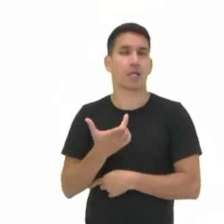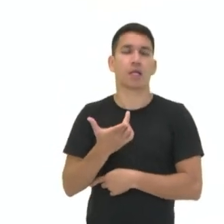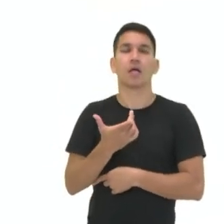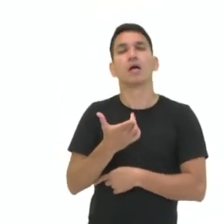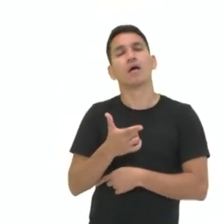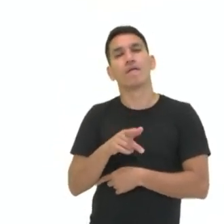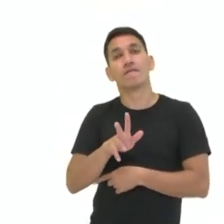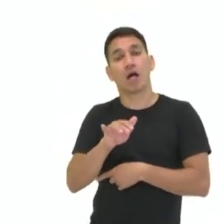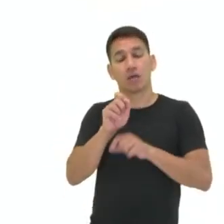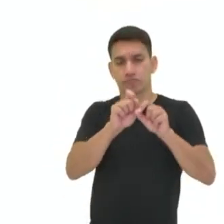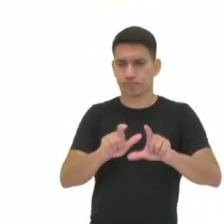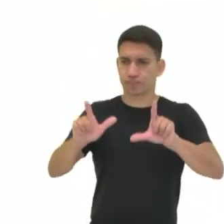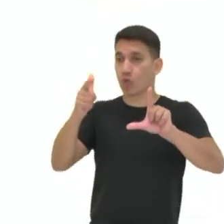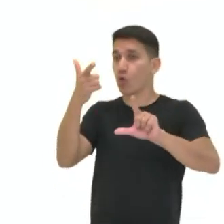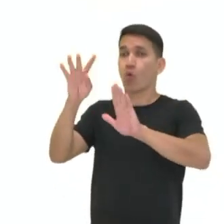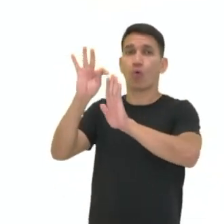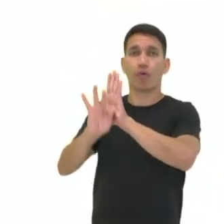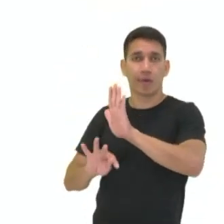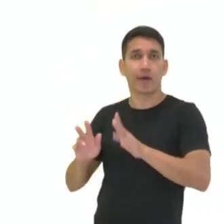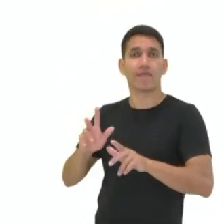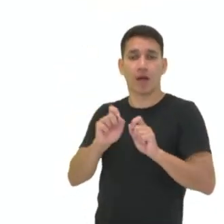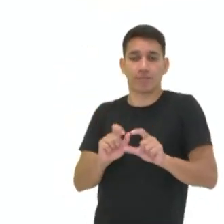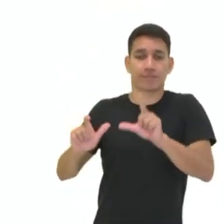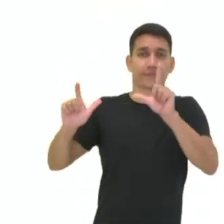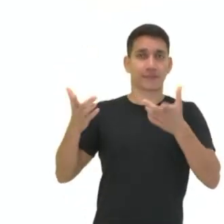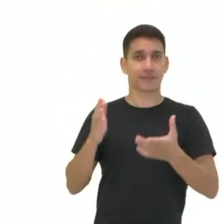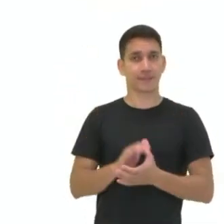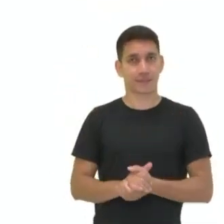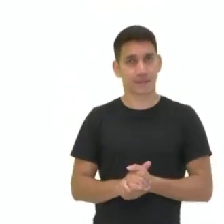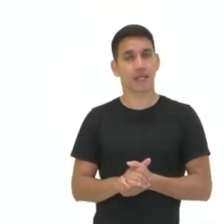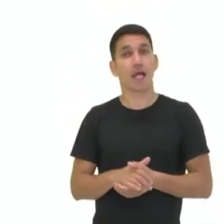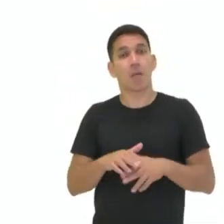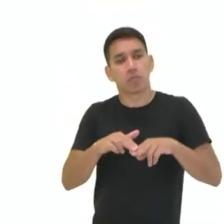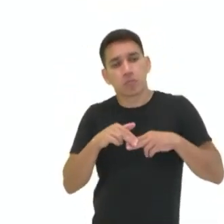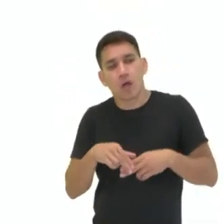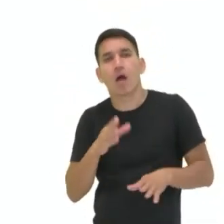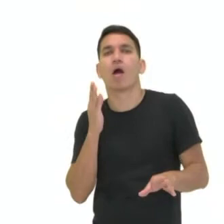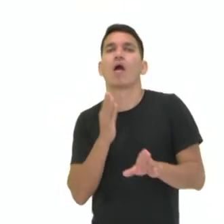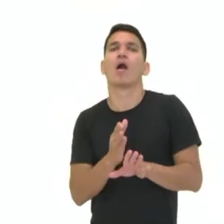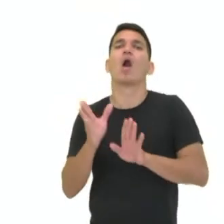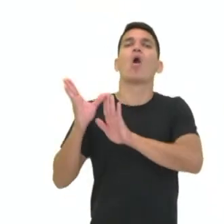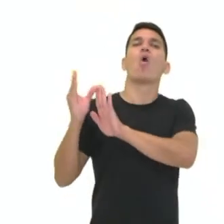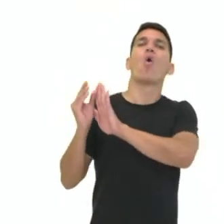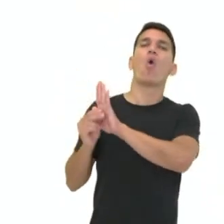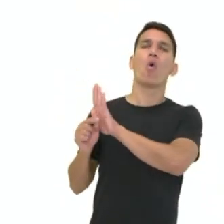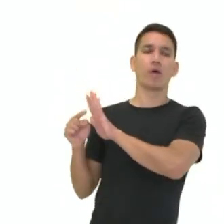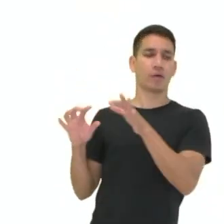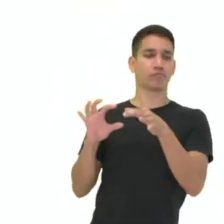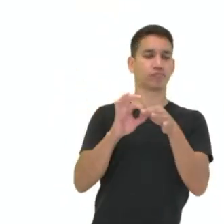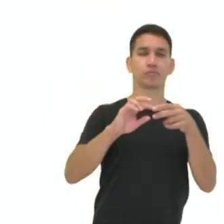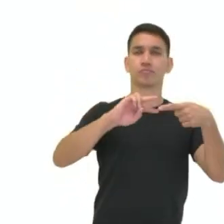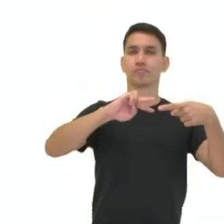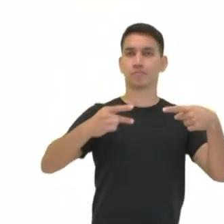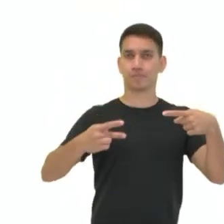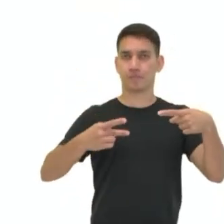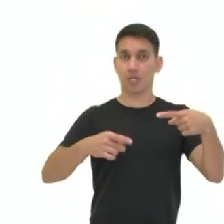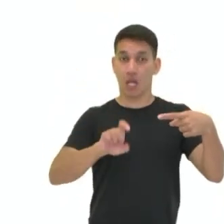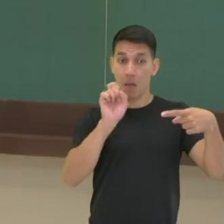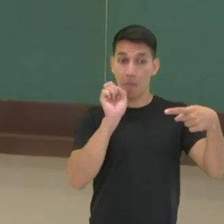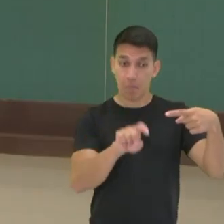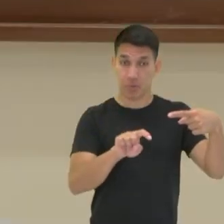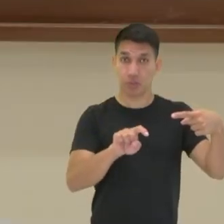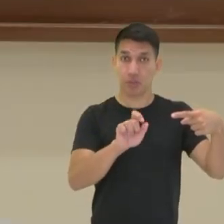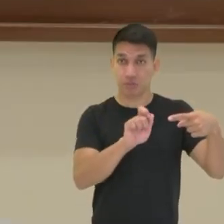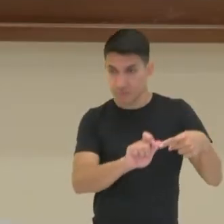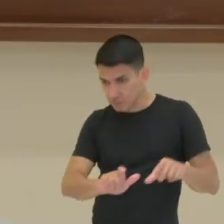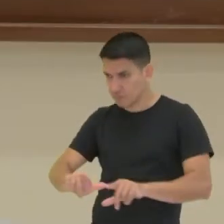é levado a outro texto, outra página, outro arquivo, então teve acesso ao conteúdo devido a hiperlink. Clicou, vai